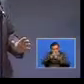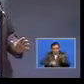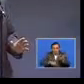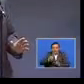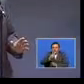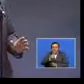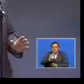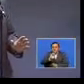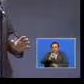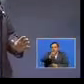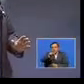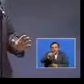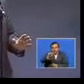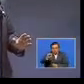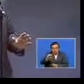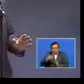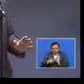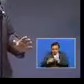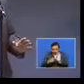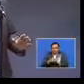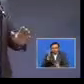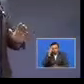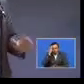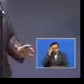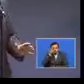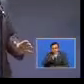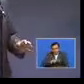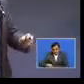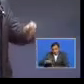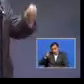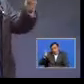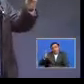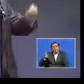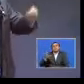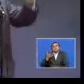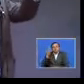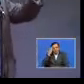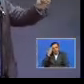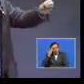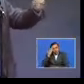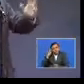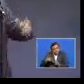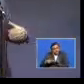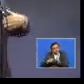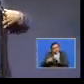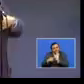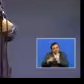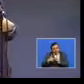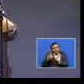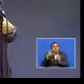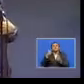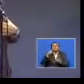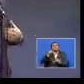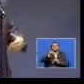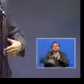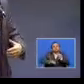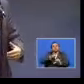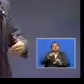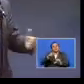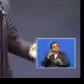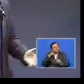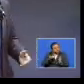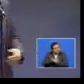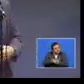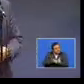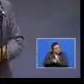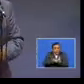foi determinação de Vossa Excelência. Muito pelo contrário, quero que apure só essa irregularidade, a meu ver, que não